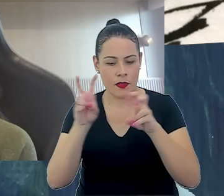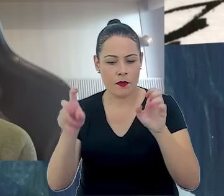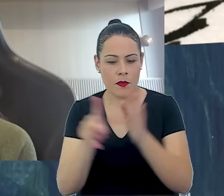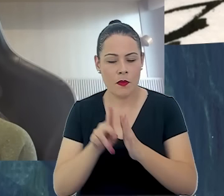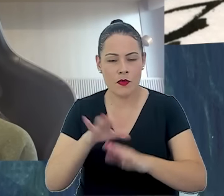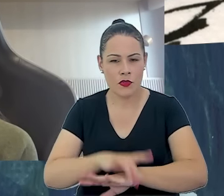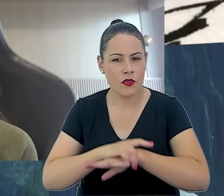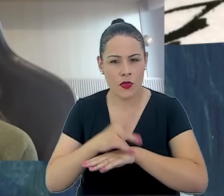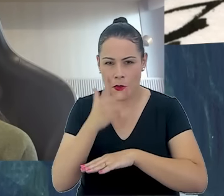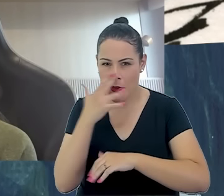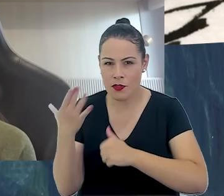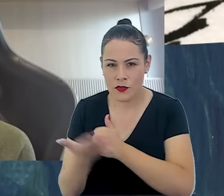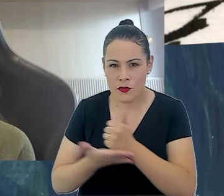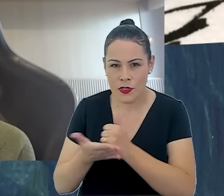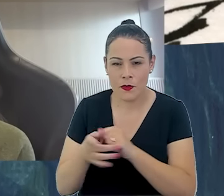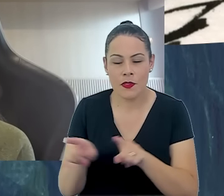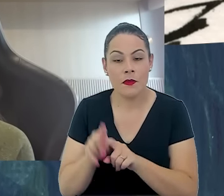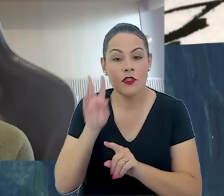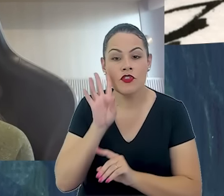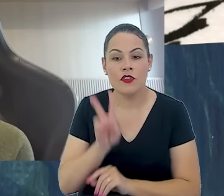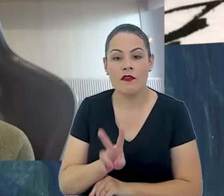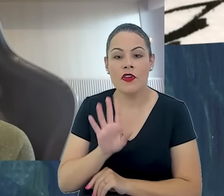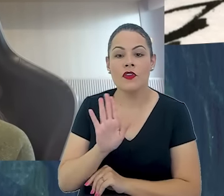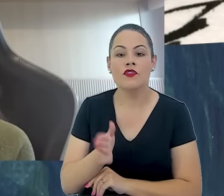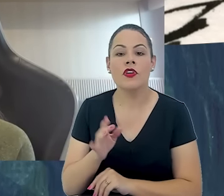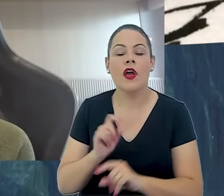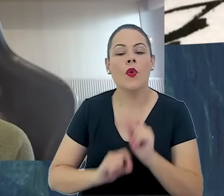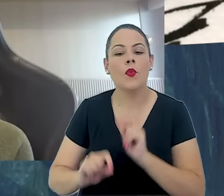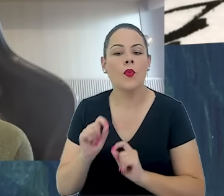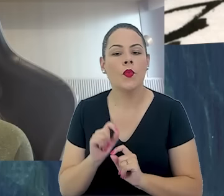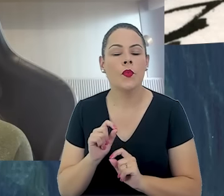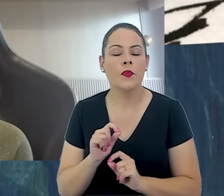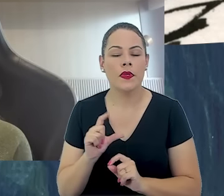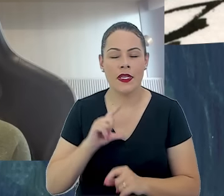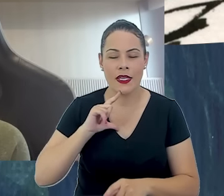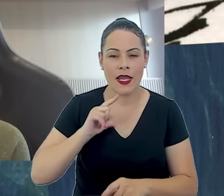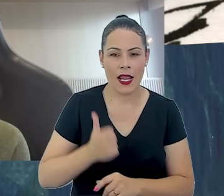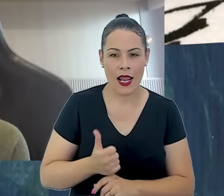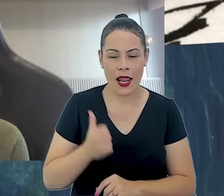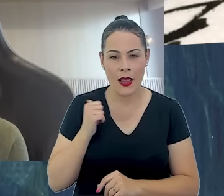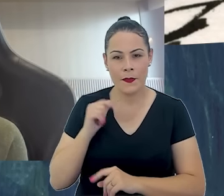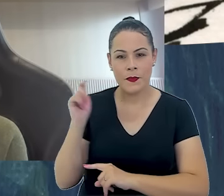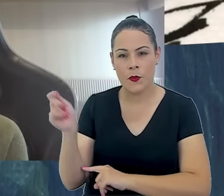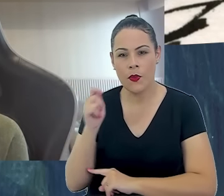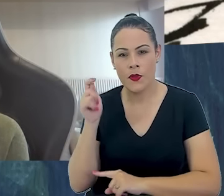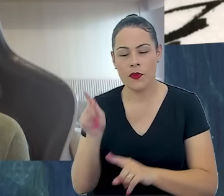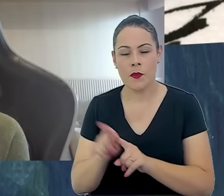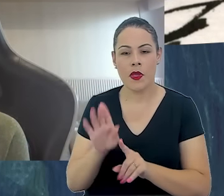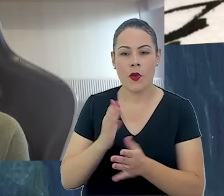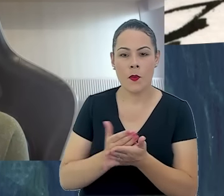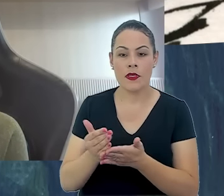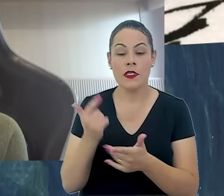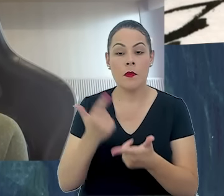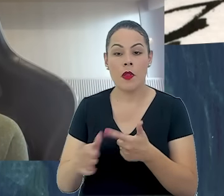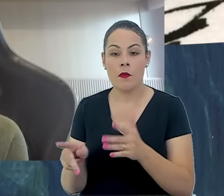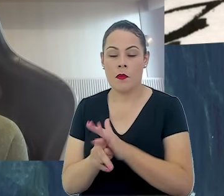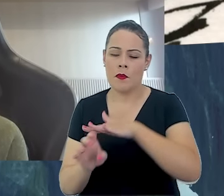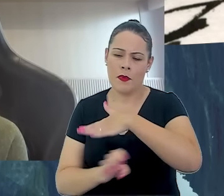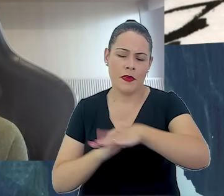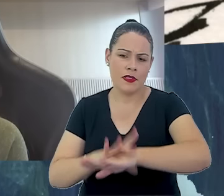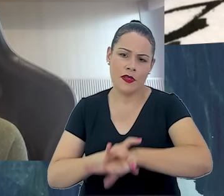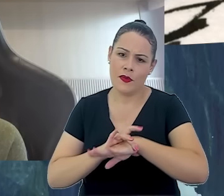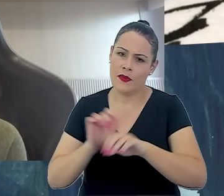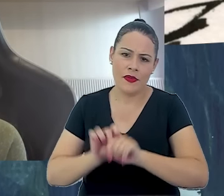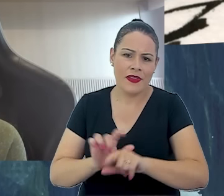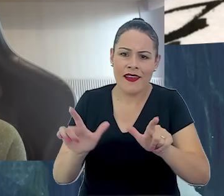fundamental, e nós já estamos vendo, né, no Rio Grande do Sul, que já está dando problema com seguradora,